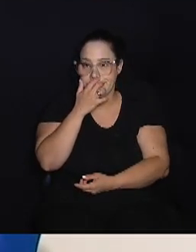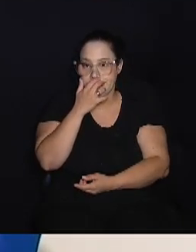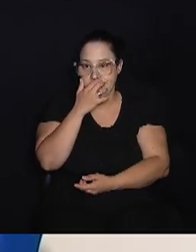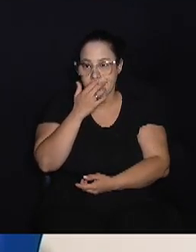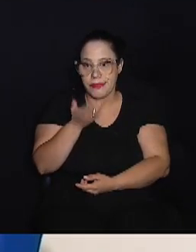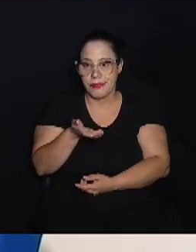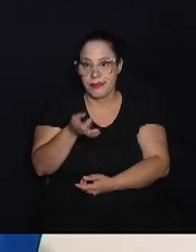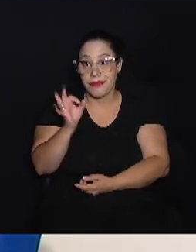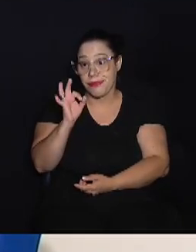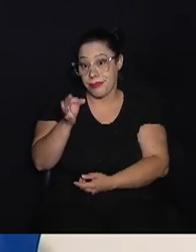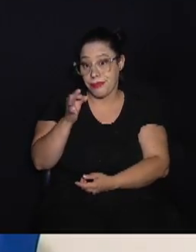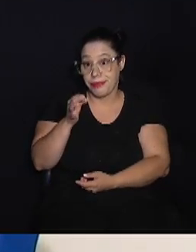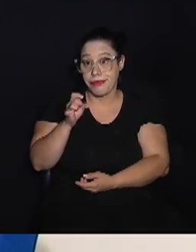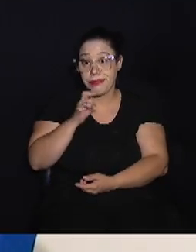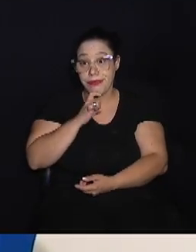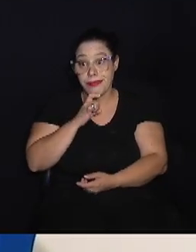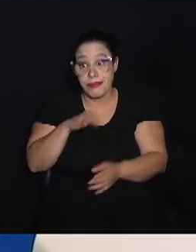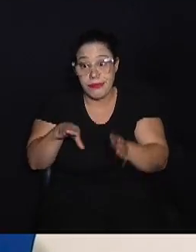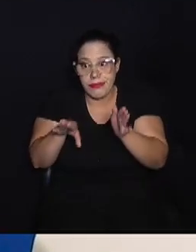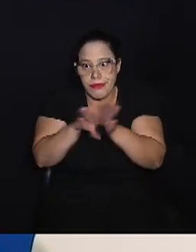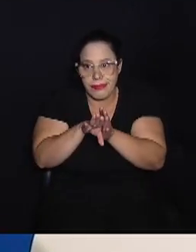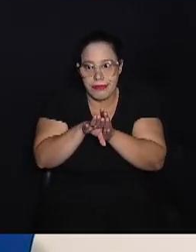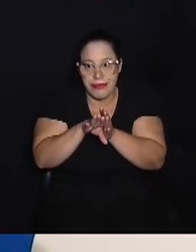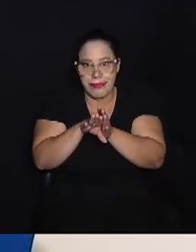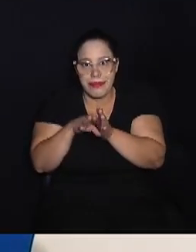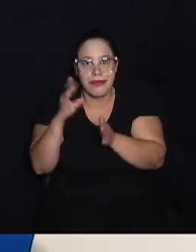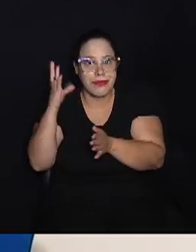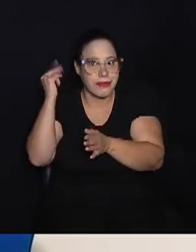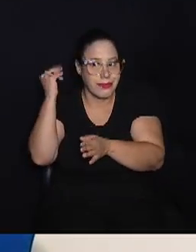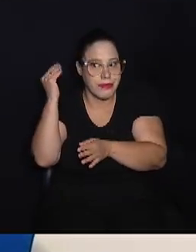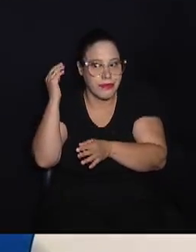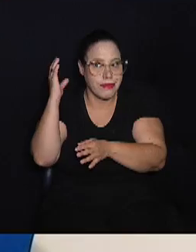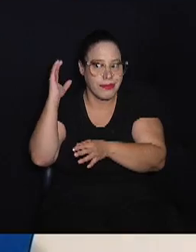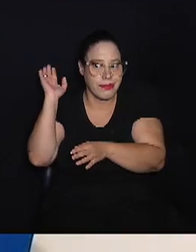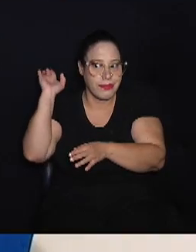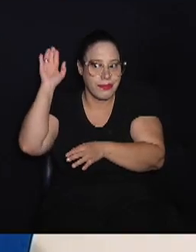conta justamente de uma frente fria que está vindo lá da